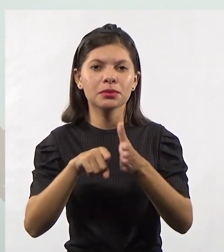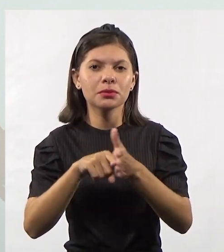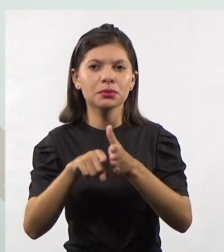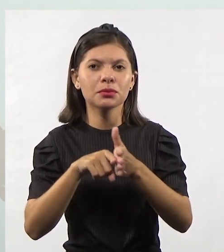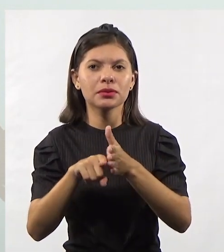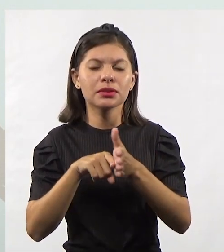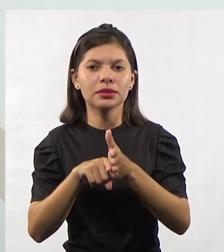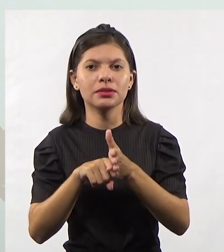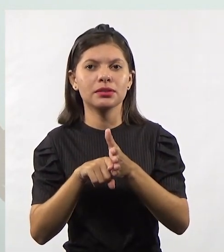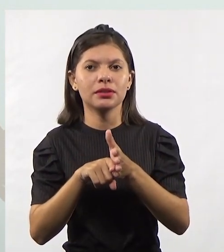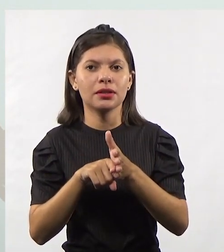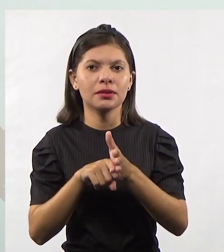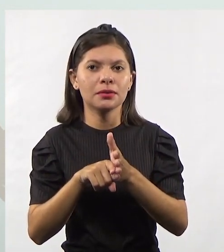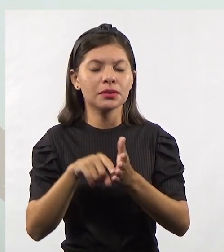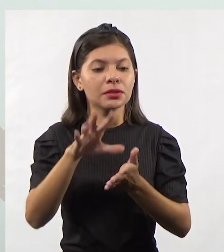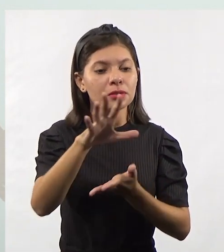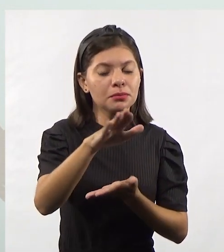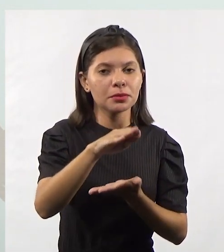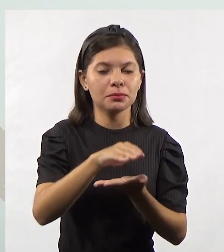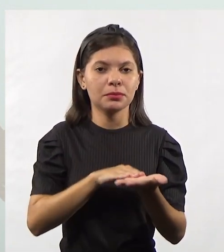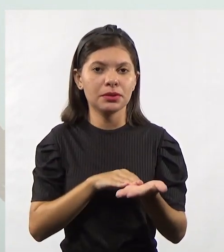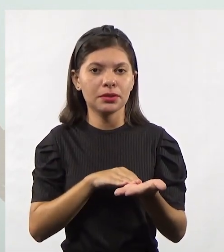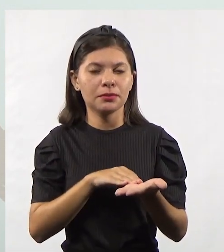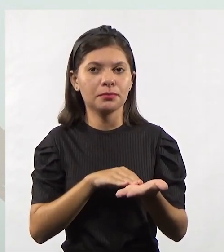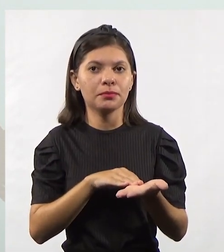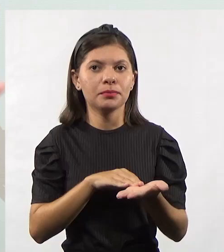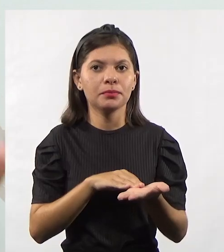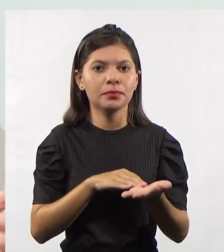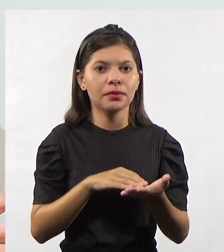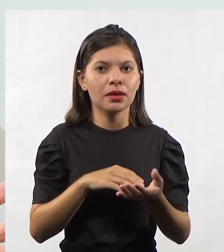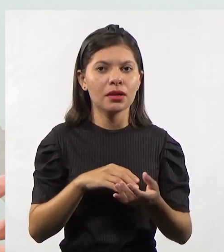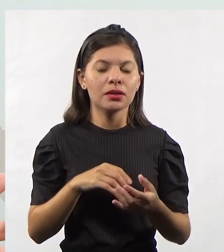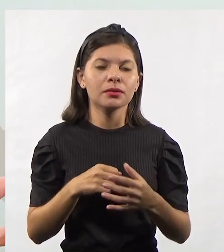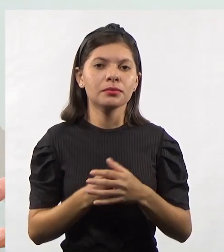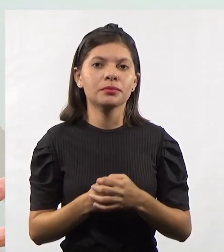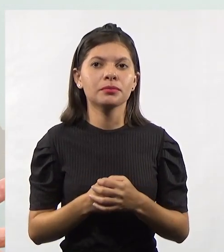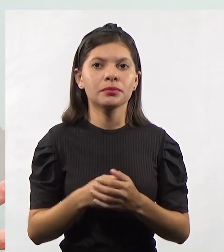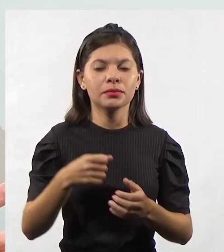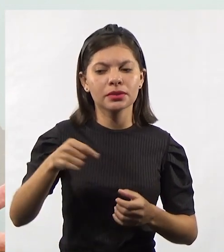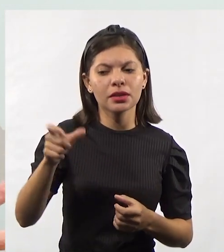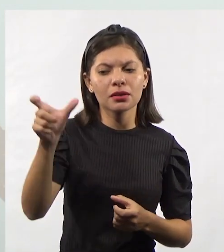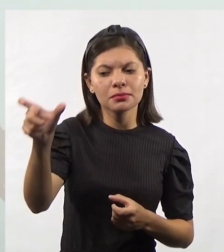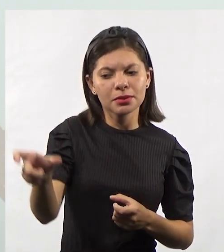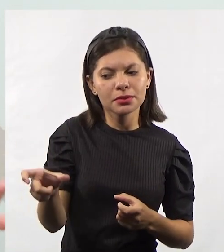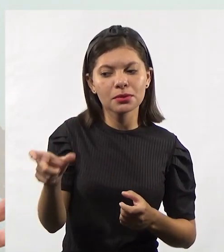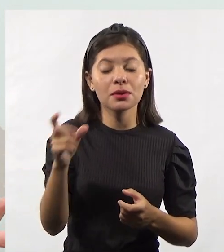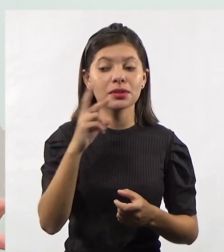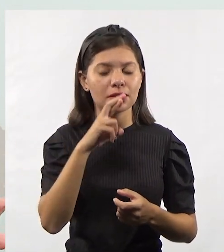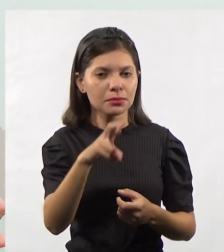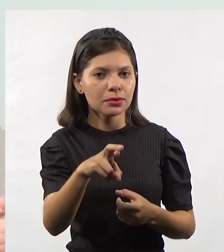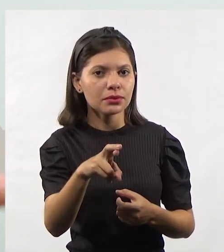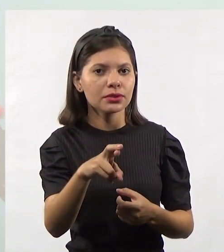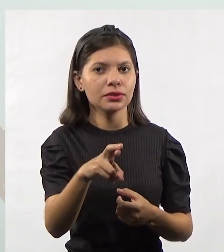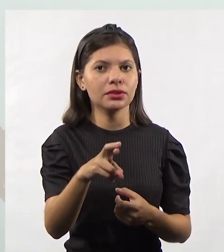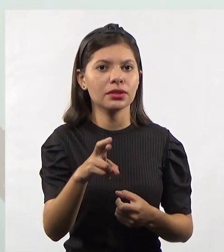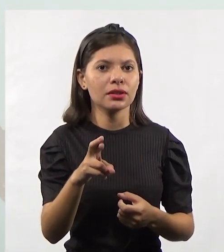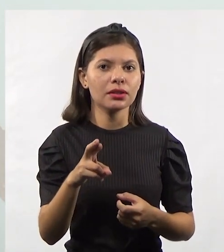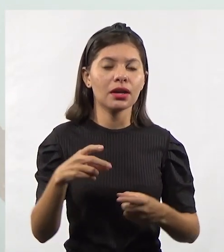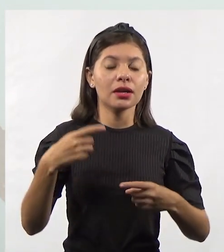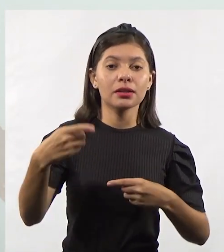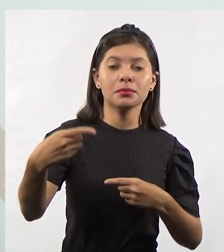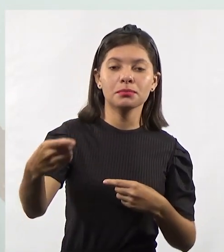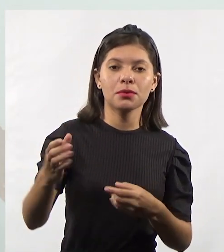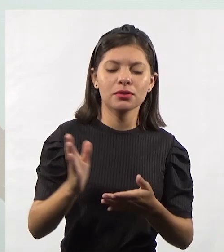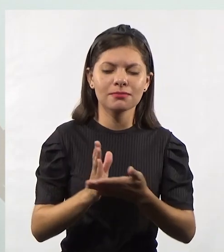entrega ou seja Você pode imprimir numa folha e deixar com as pessoas que vai vai preencher e depois você